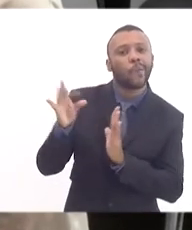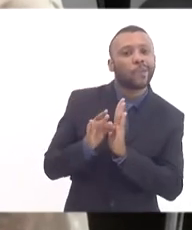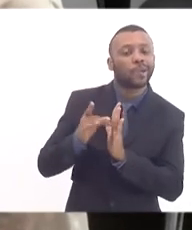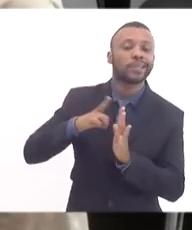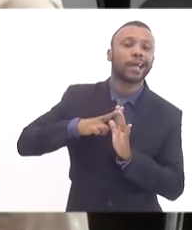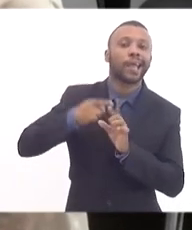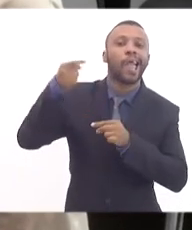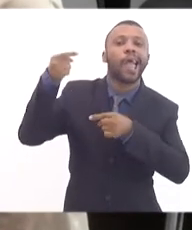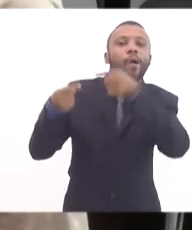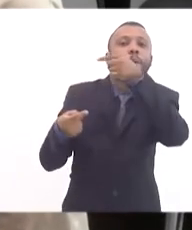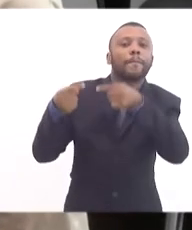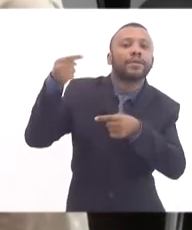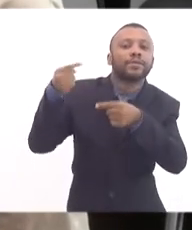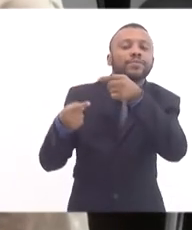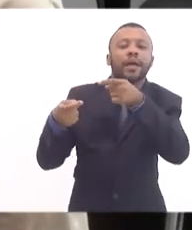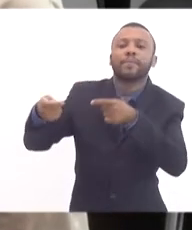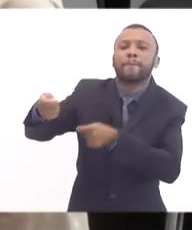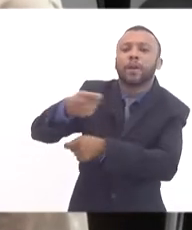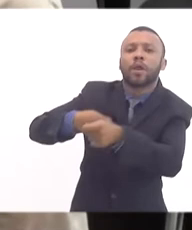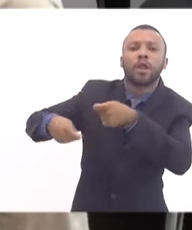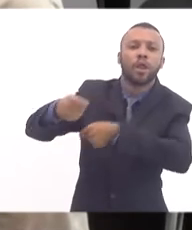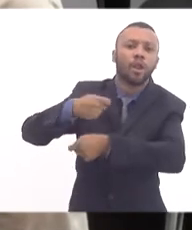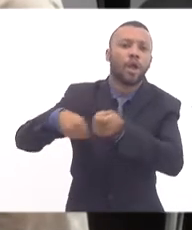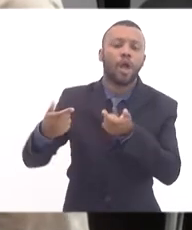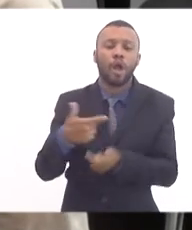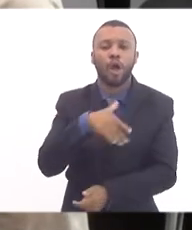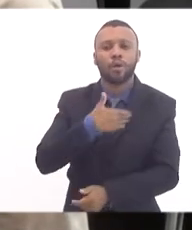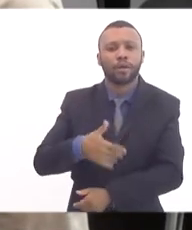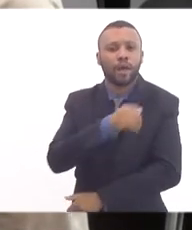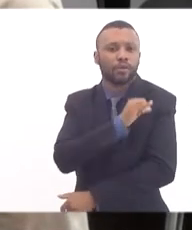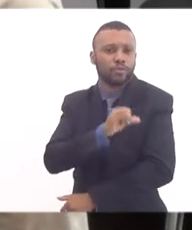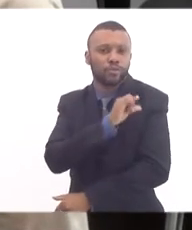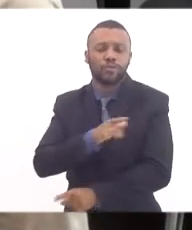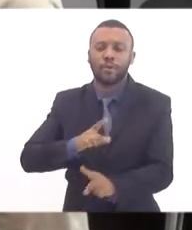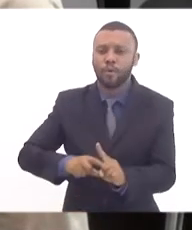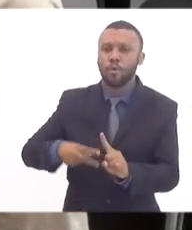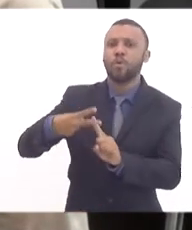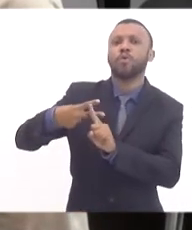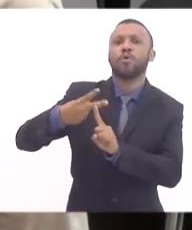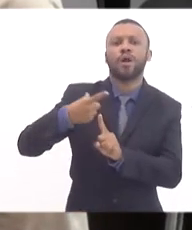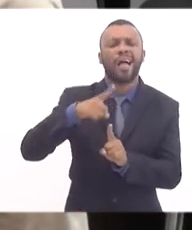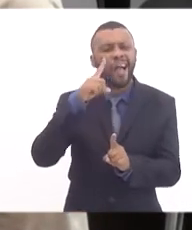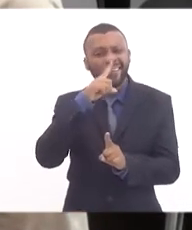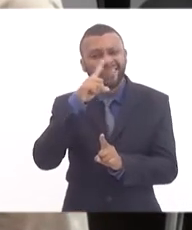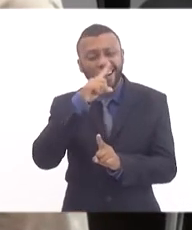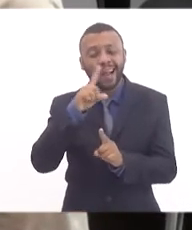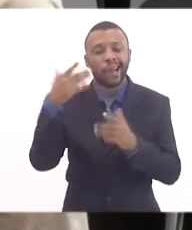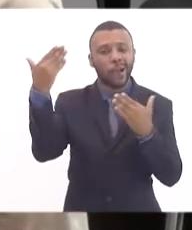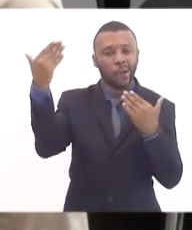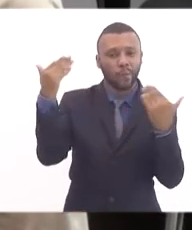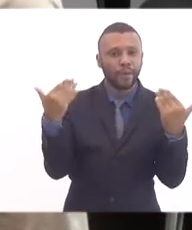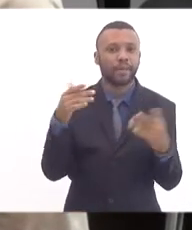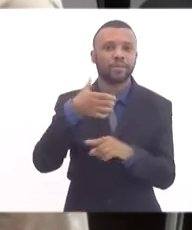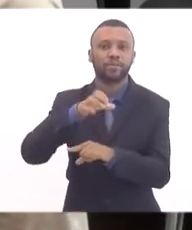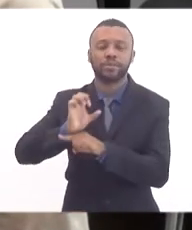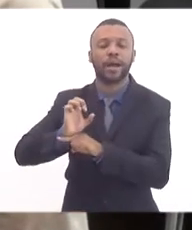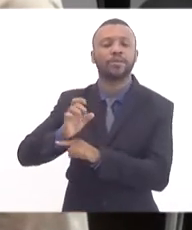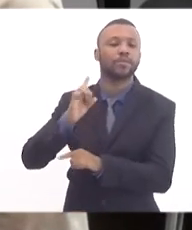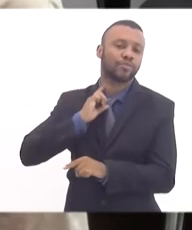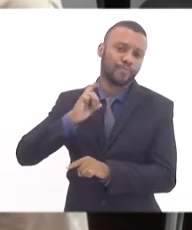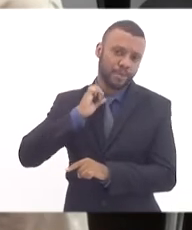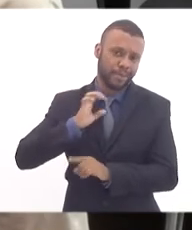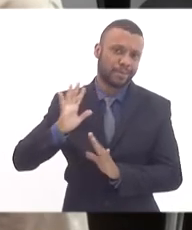competitividade no mercado é o estado do Rio de Janeiro dobrou volto a falar aqui o déficit em relação ao estado de Minas Gerais